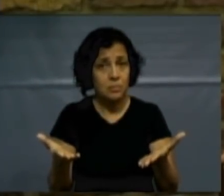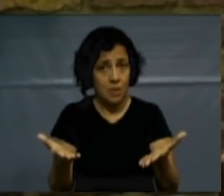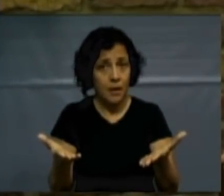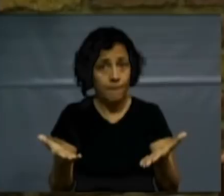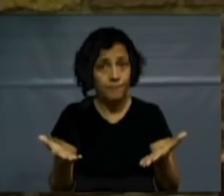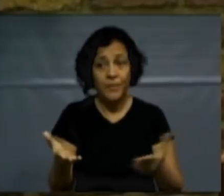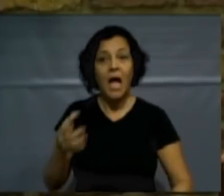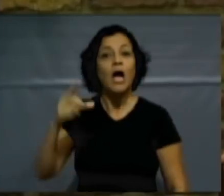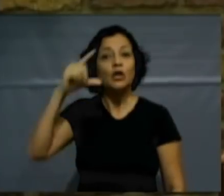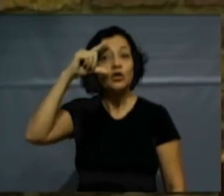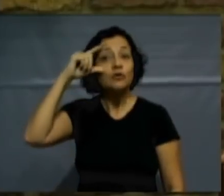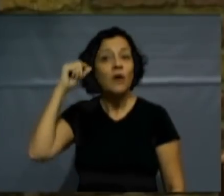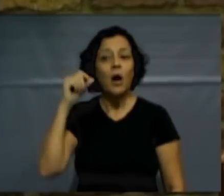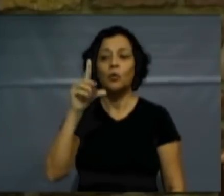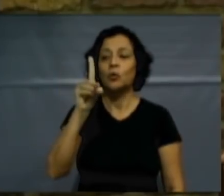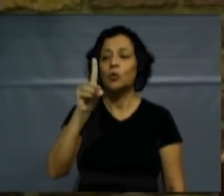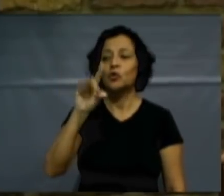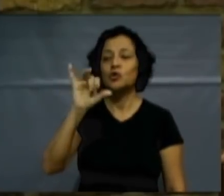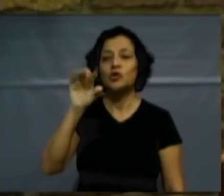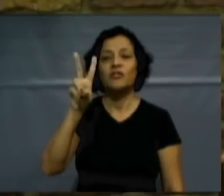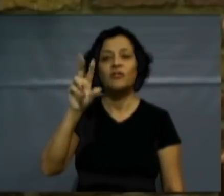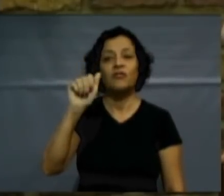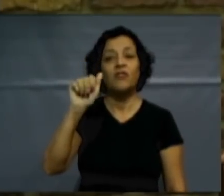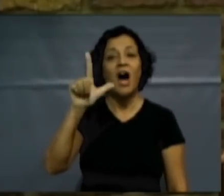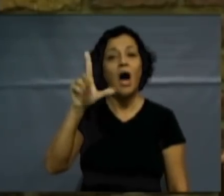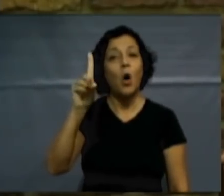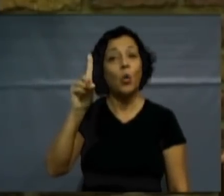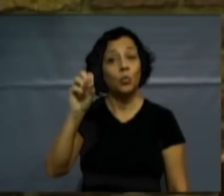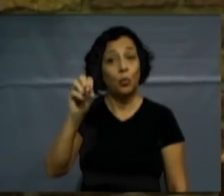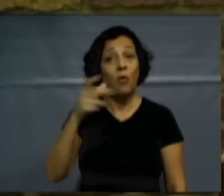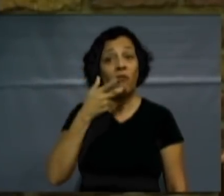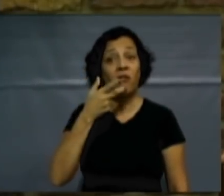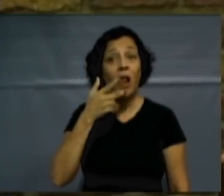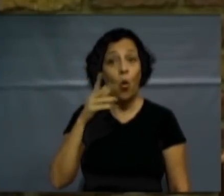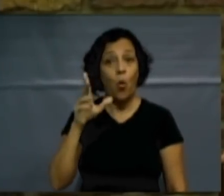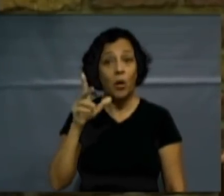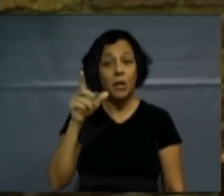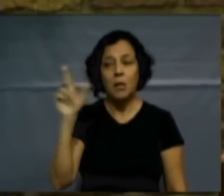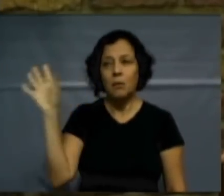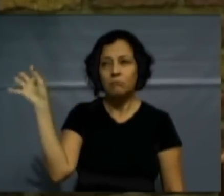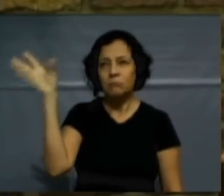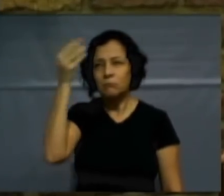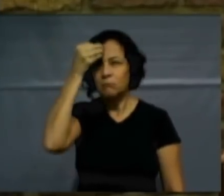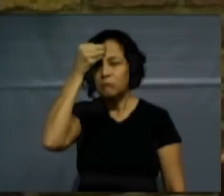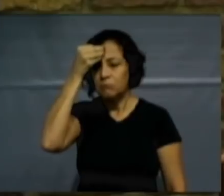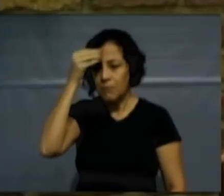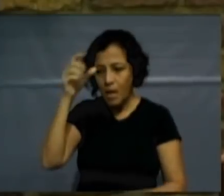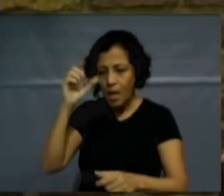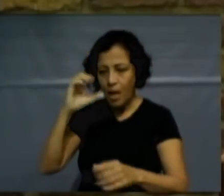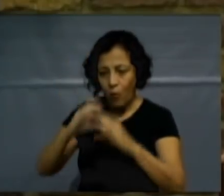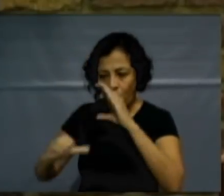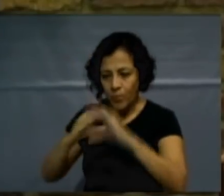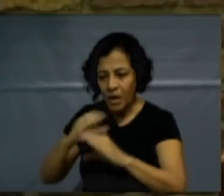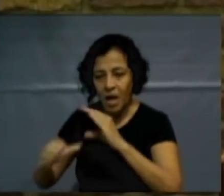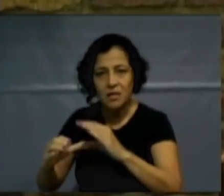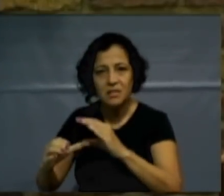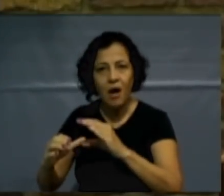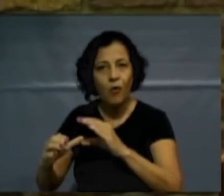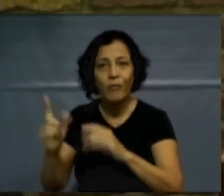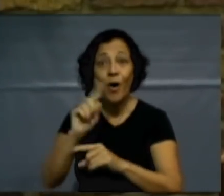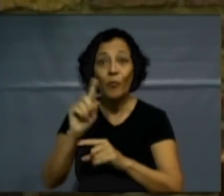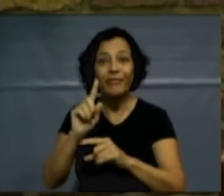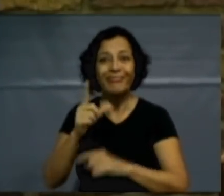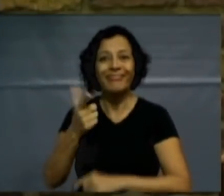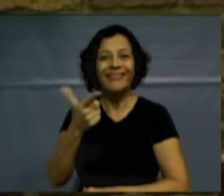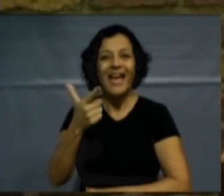Divaldo Pereira Franco vem dizer que 60% das comunicações mediúnicas nas casas espíritas estão puramente anímicas.